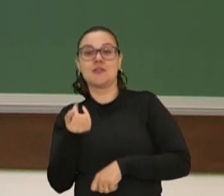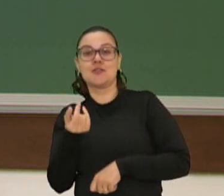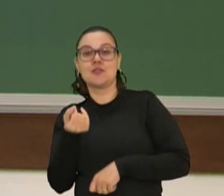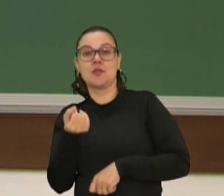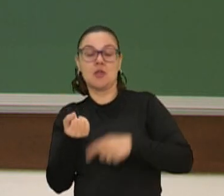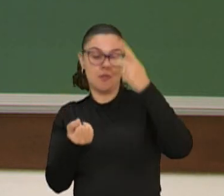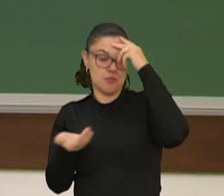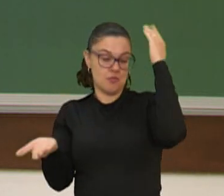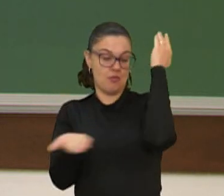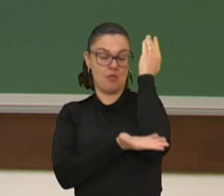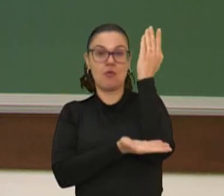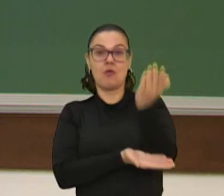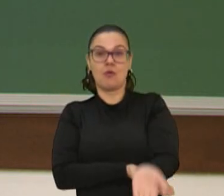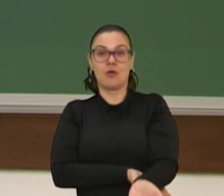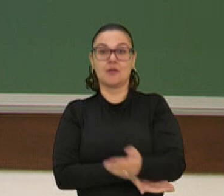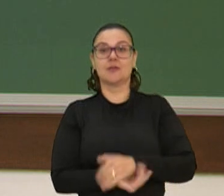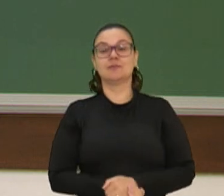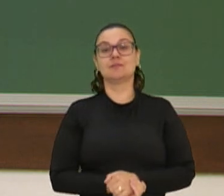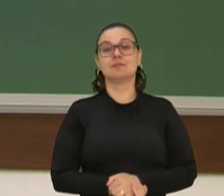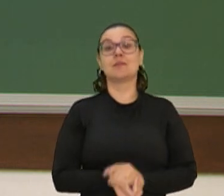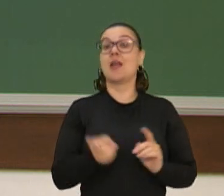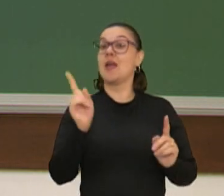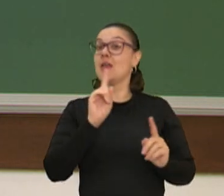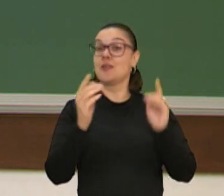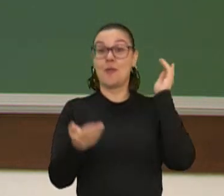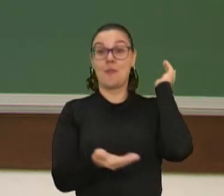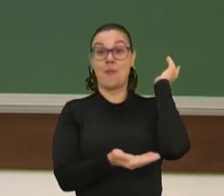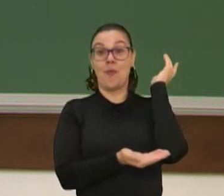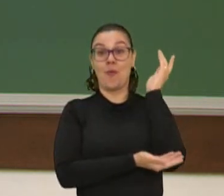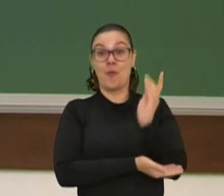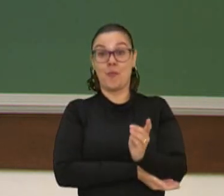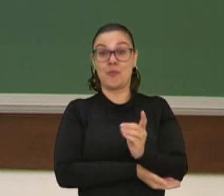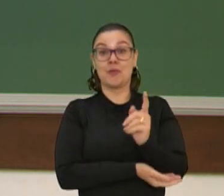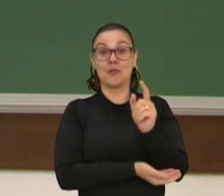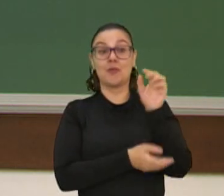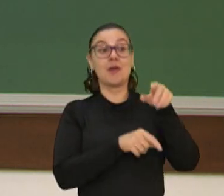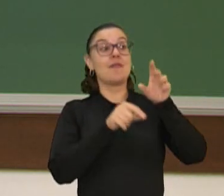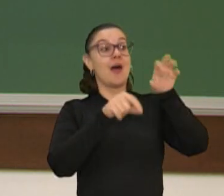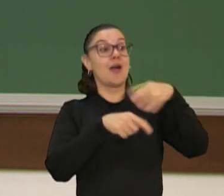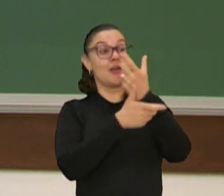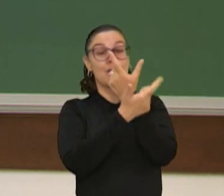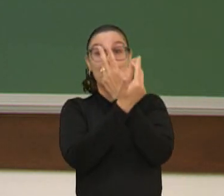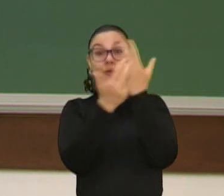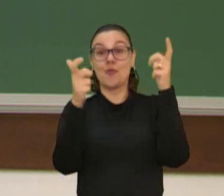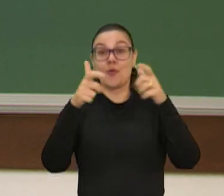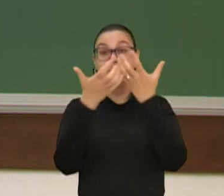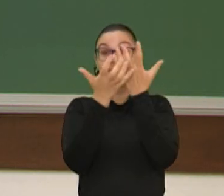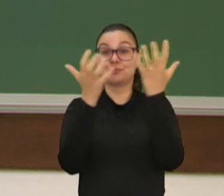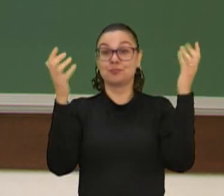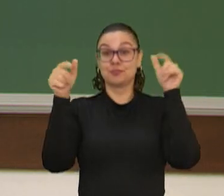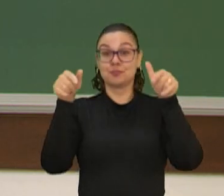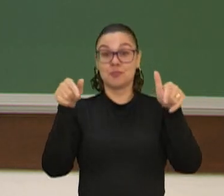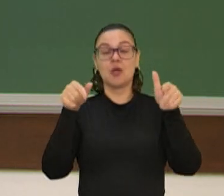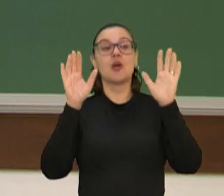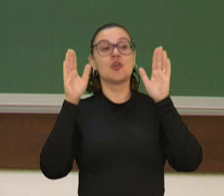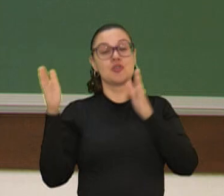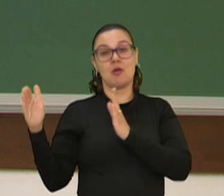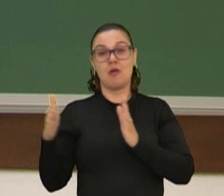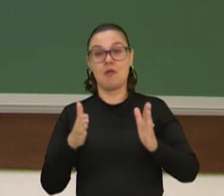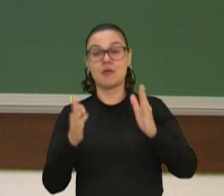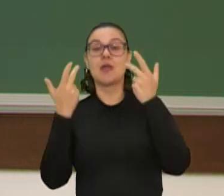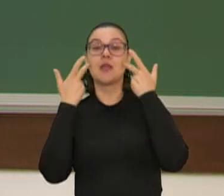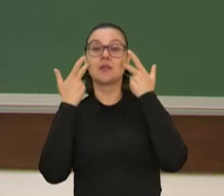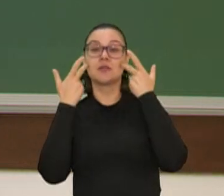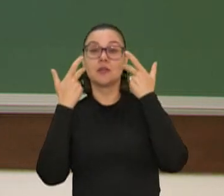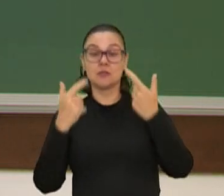quem corta o palmito? Que não é um palmito plantado, que é um palmito extraído de reservas, inclusive. Eu já andei em reservas naturais